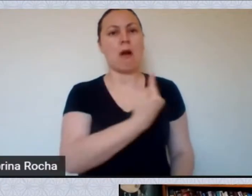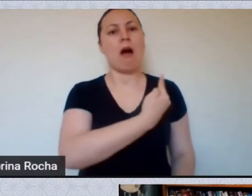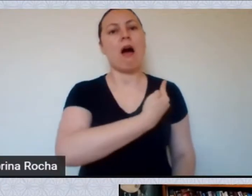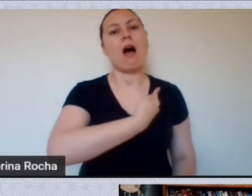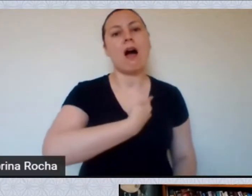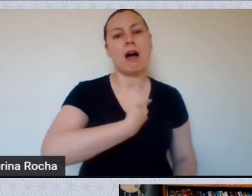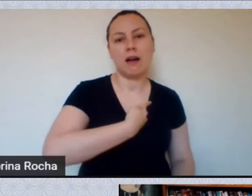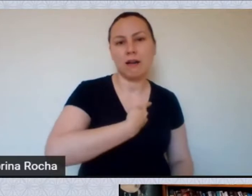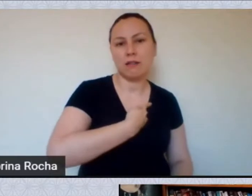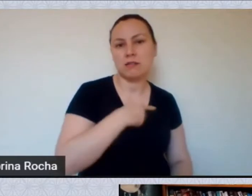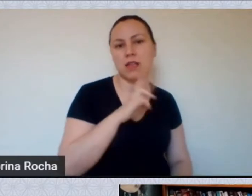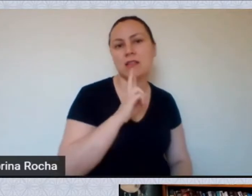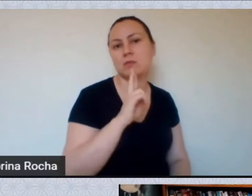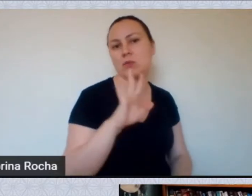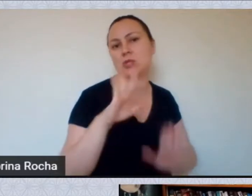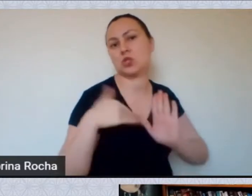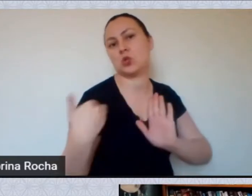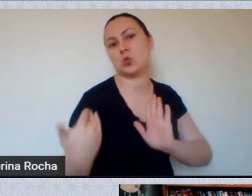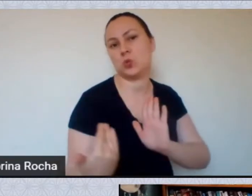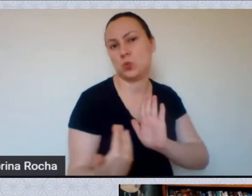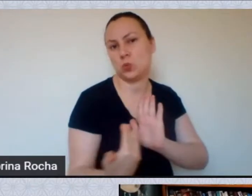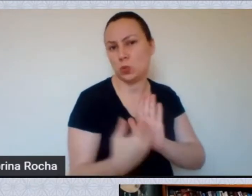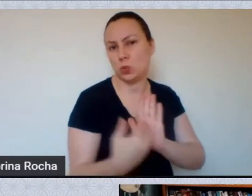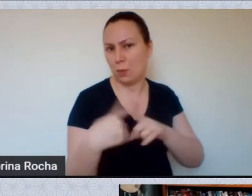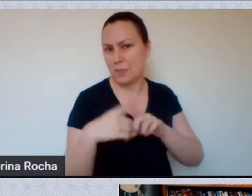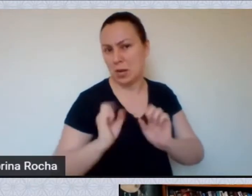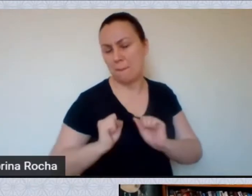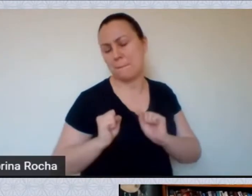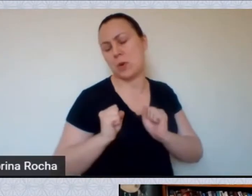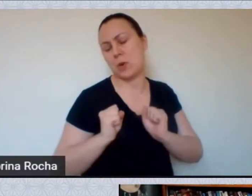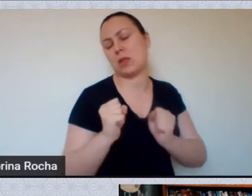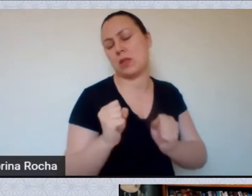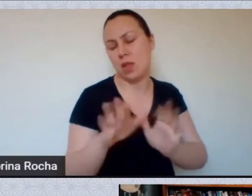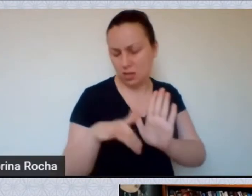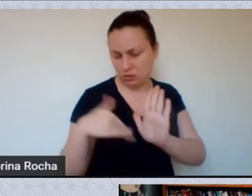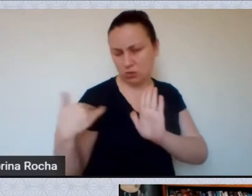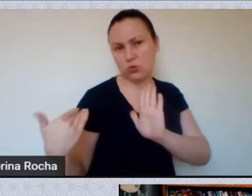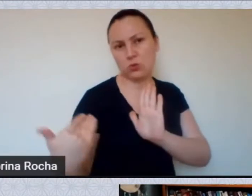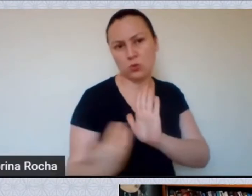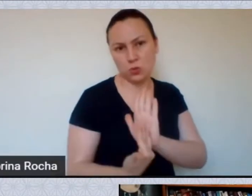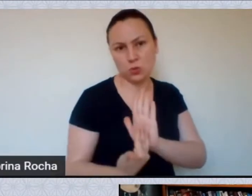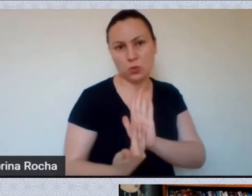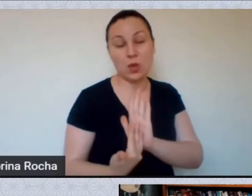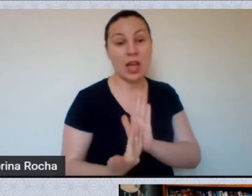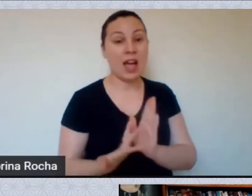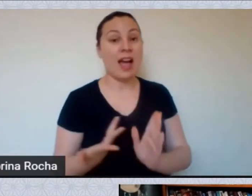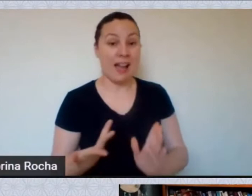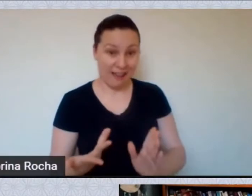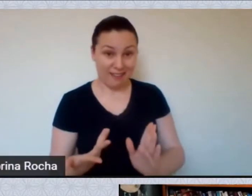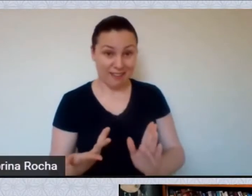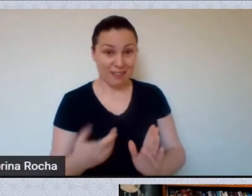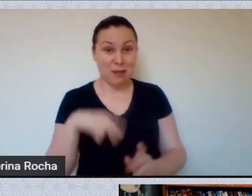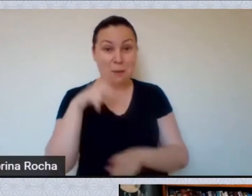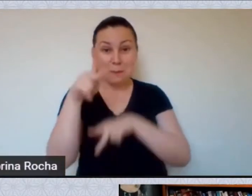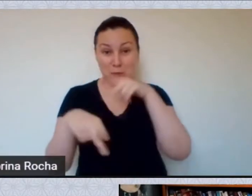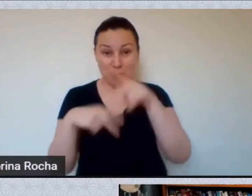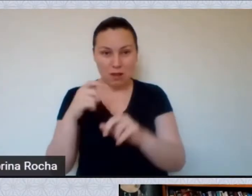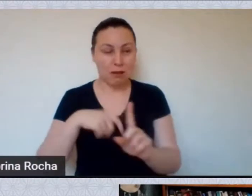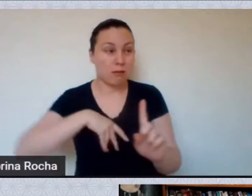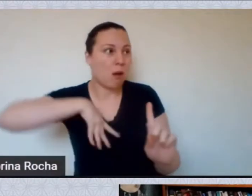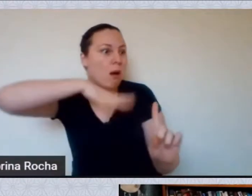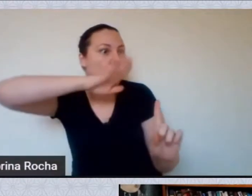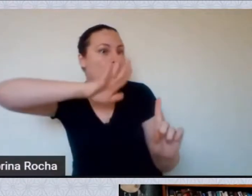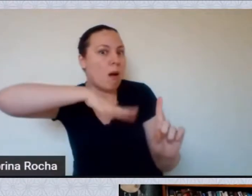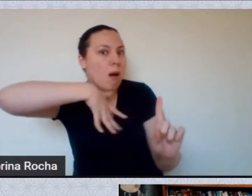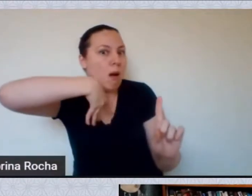tudo, as pessoas, então, se submetem a esse tipo de governo. Então, é uma tática típica de governos